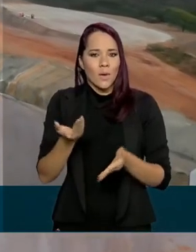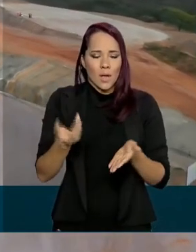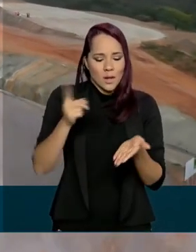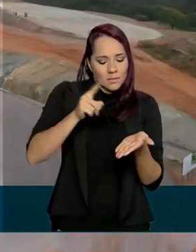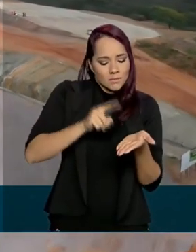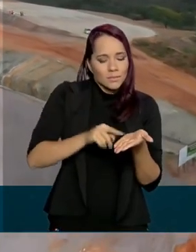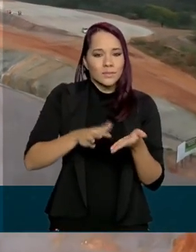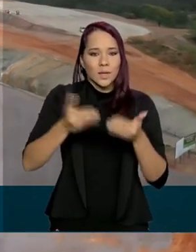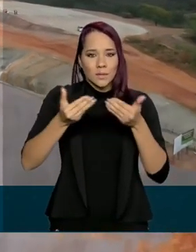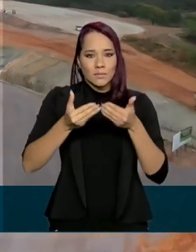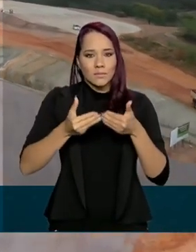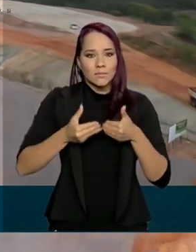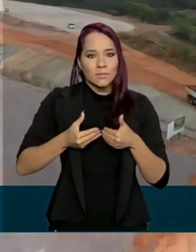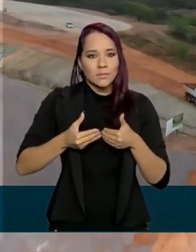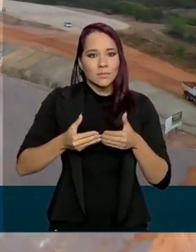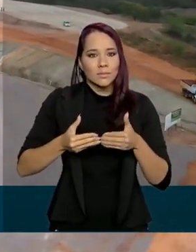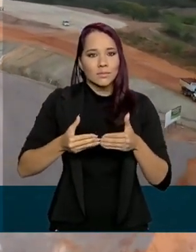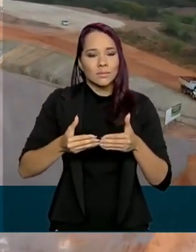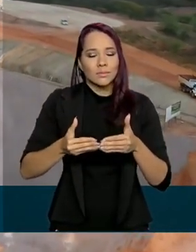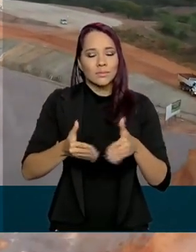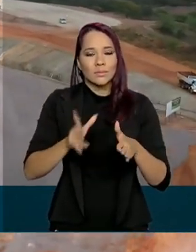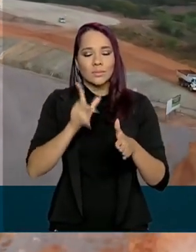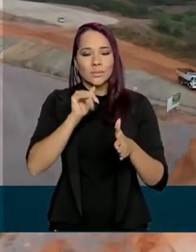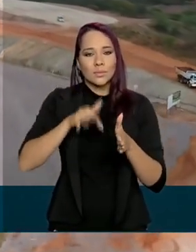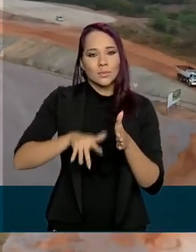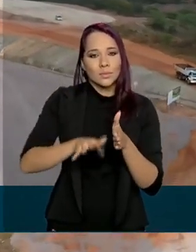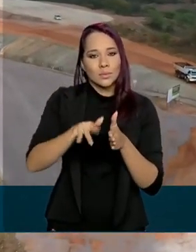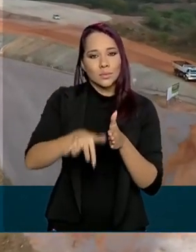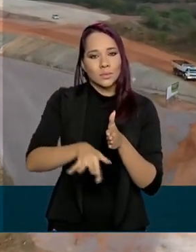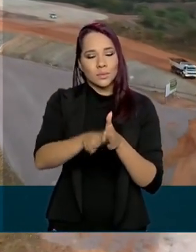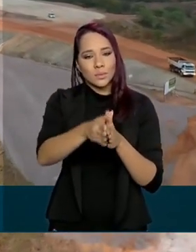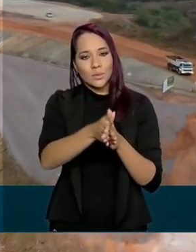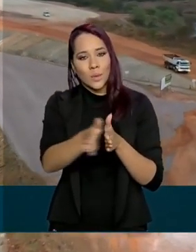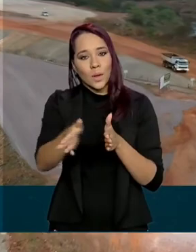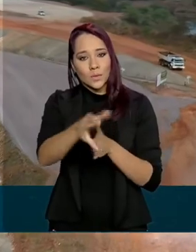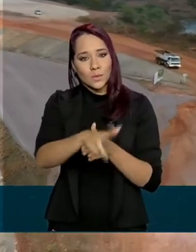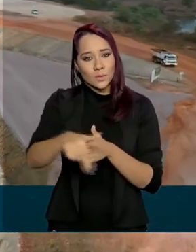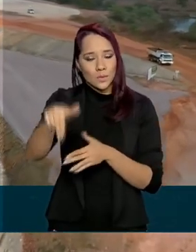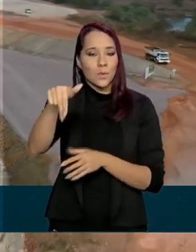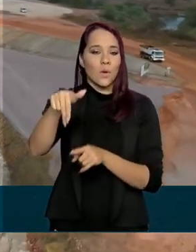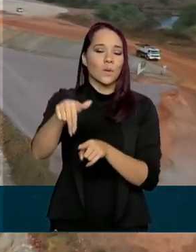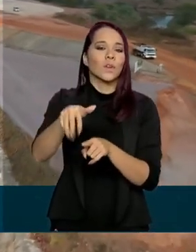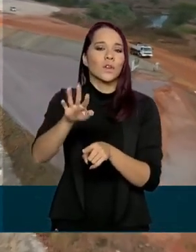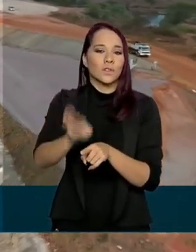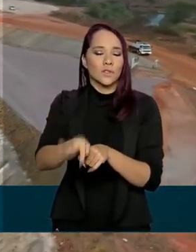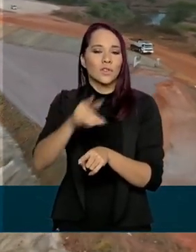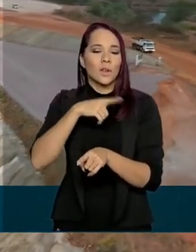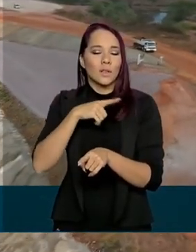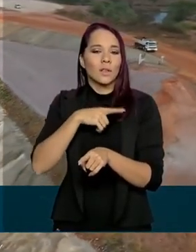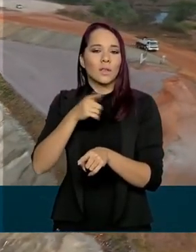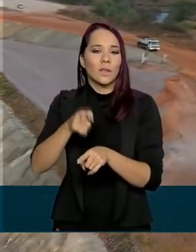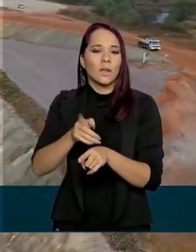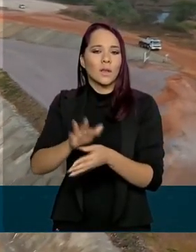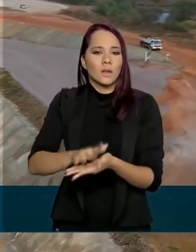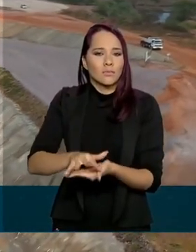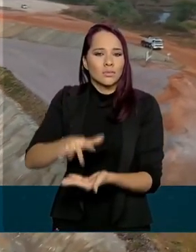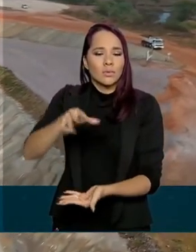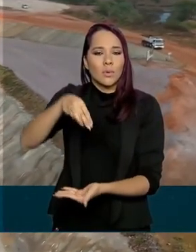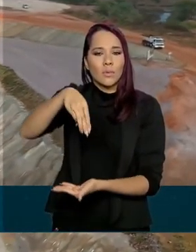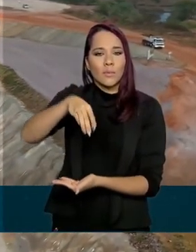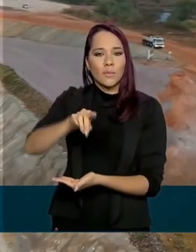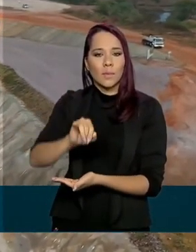então a comporta da do eixo norte que já abasteci o reservatório